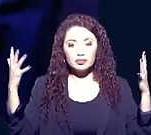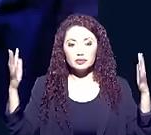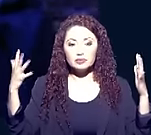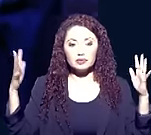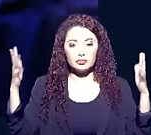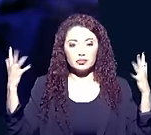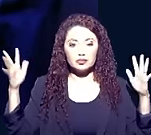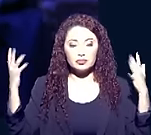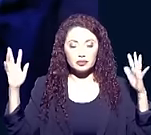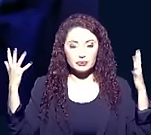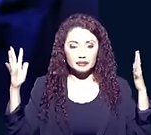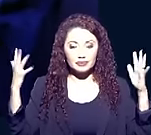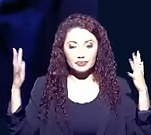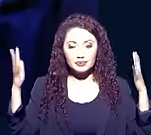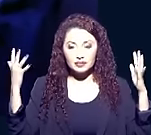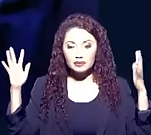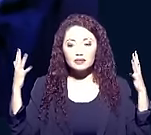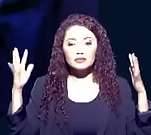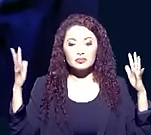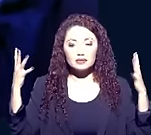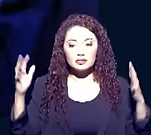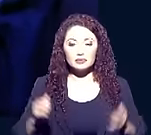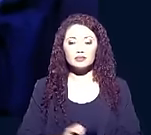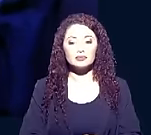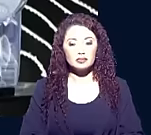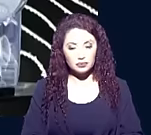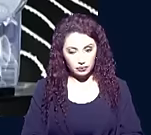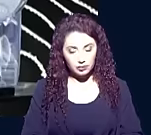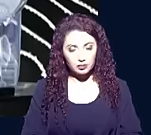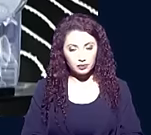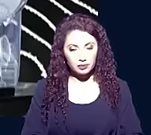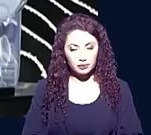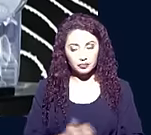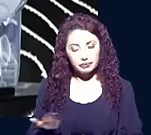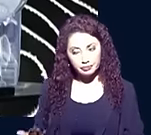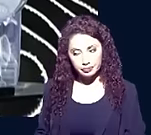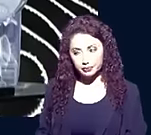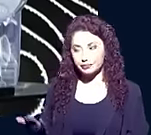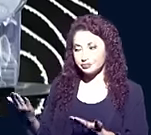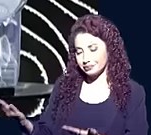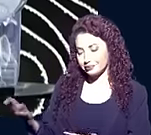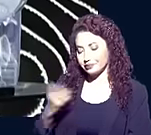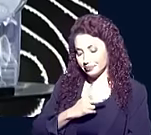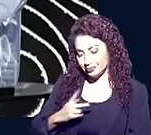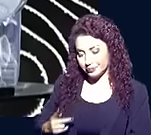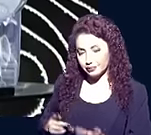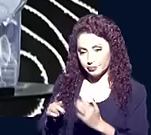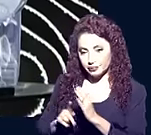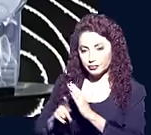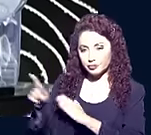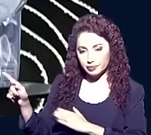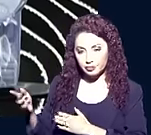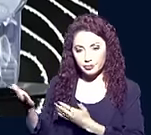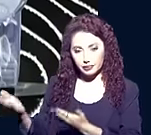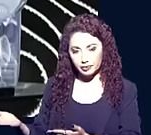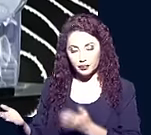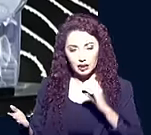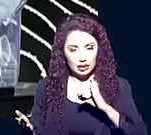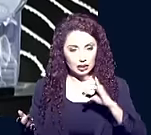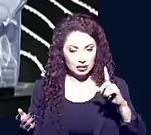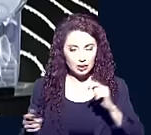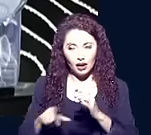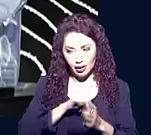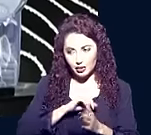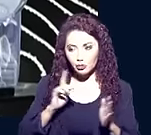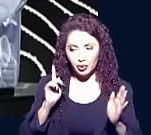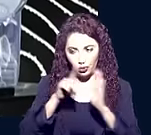Presidente eh eu vou lhe fazer uma pergunta que a Sila também endereçou ao presidente Pacheco que deu